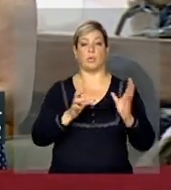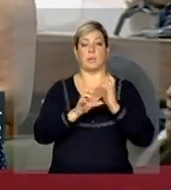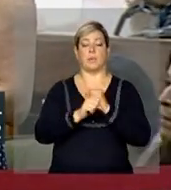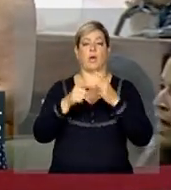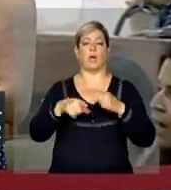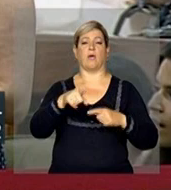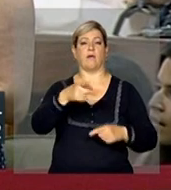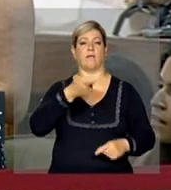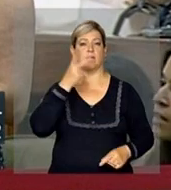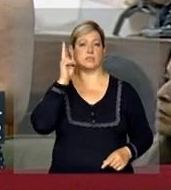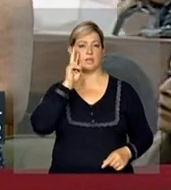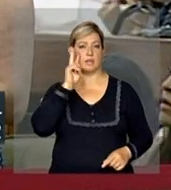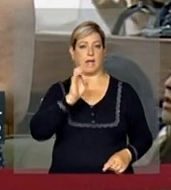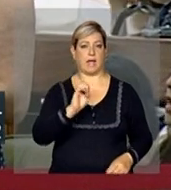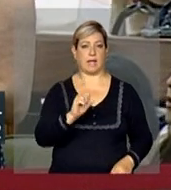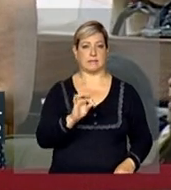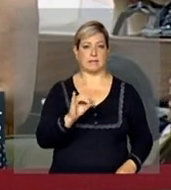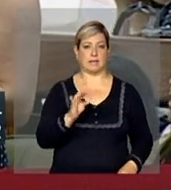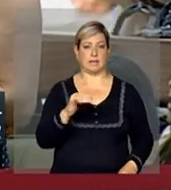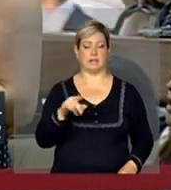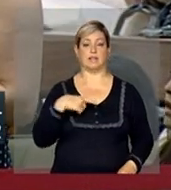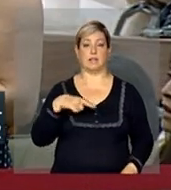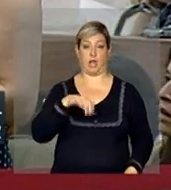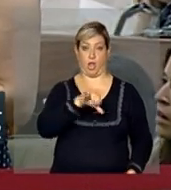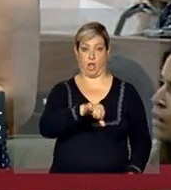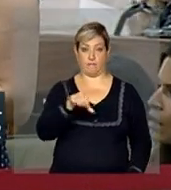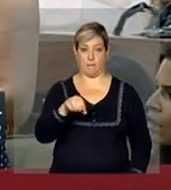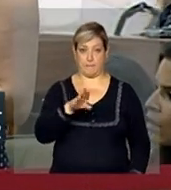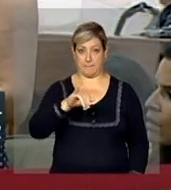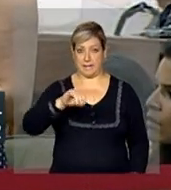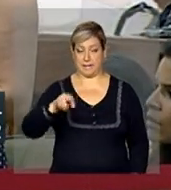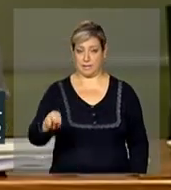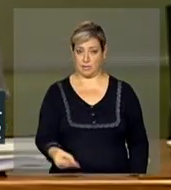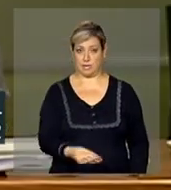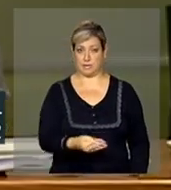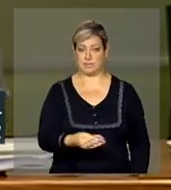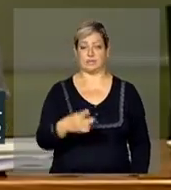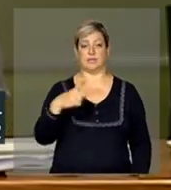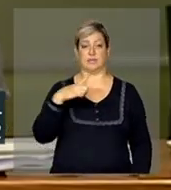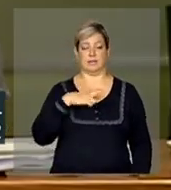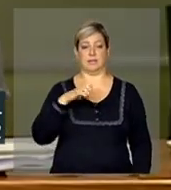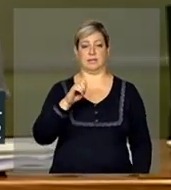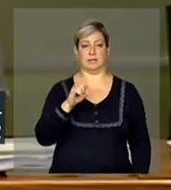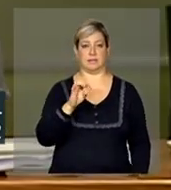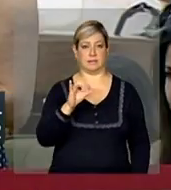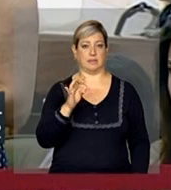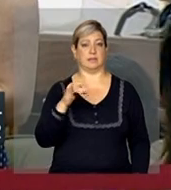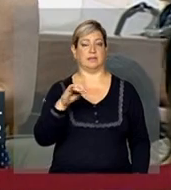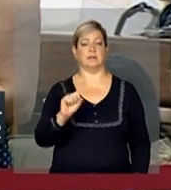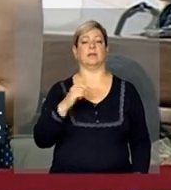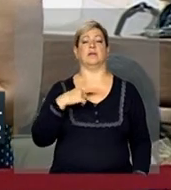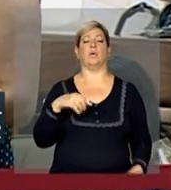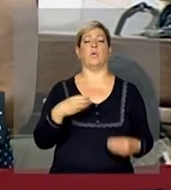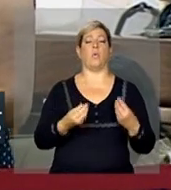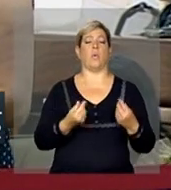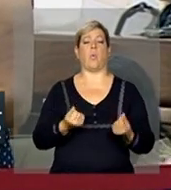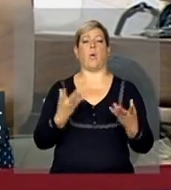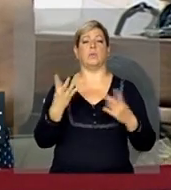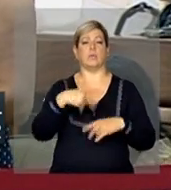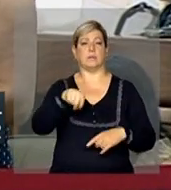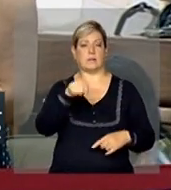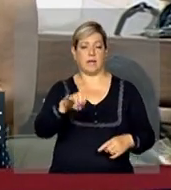senhora fala de estatais, do parque de estatais, 99 bilhões são estatais. Quanto disso é Petrobras? E levando